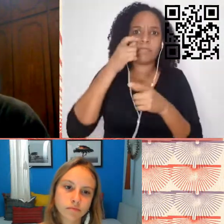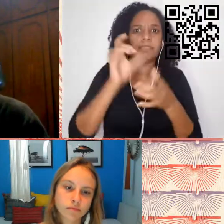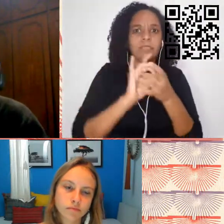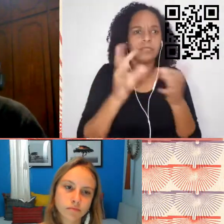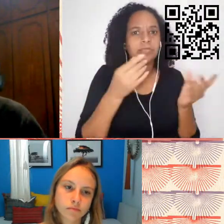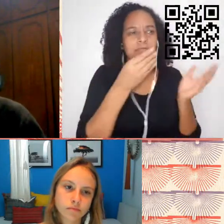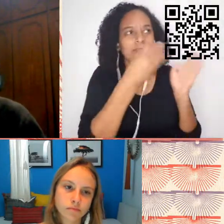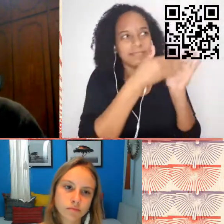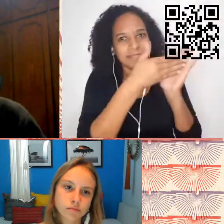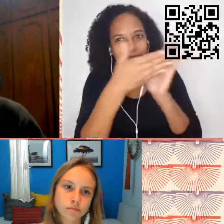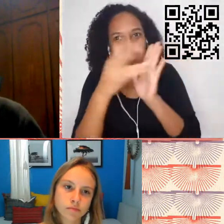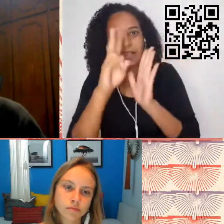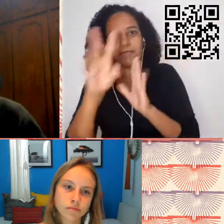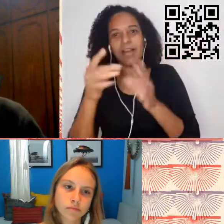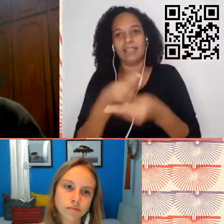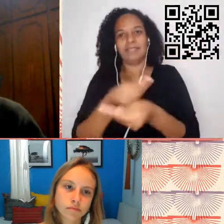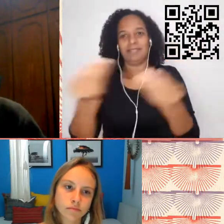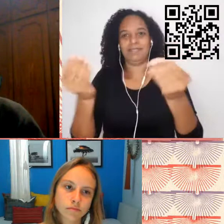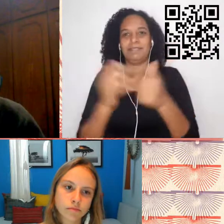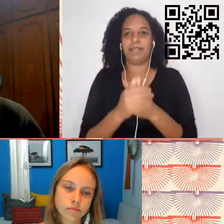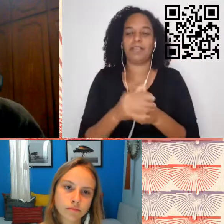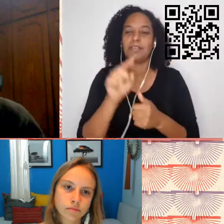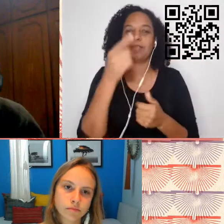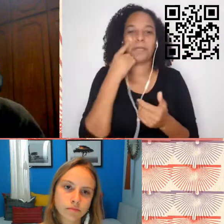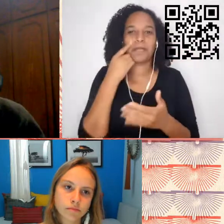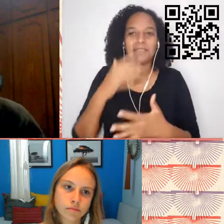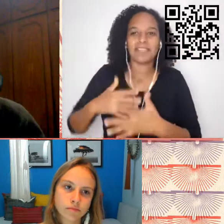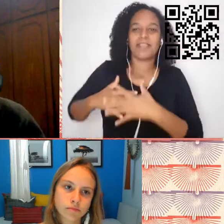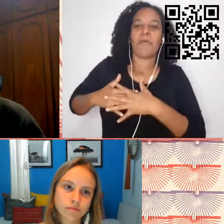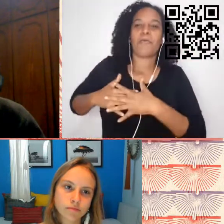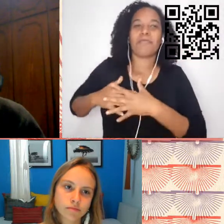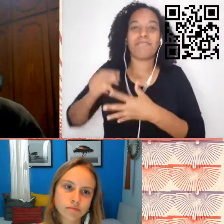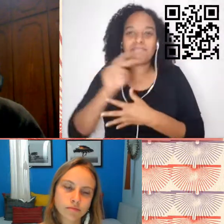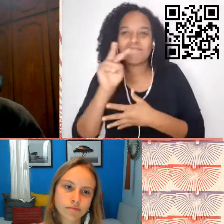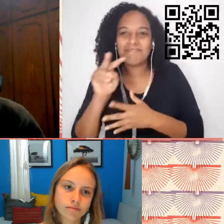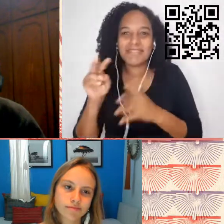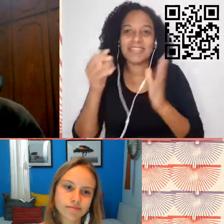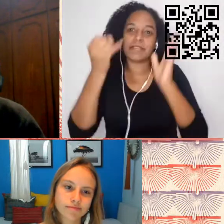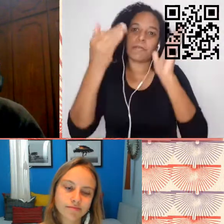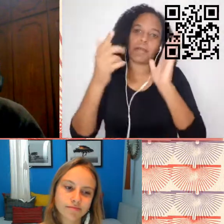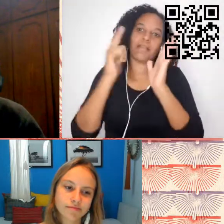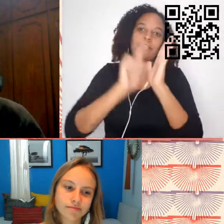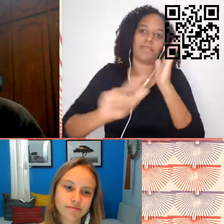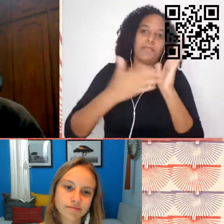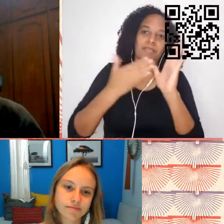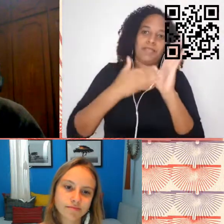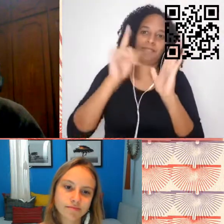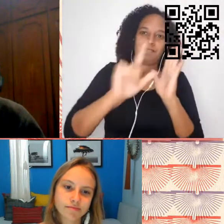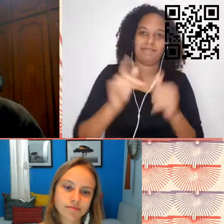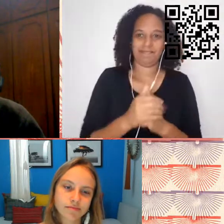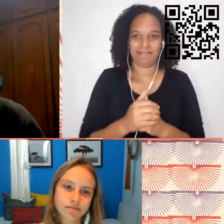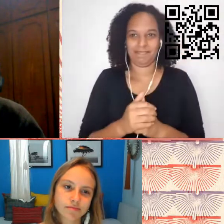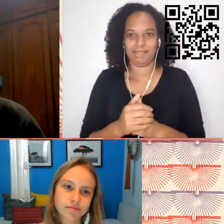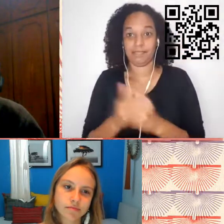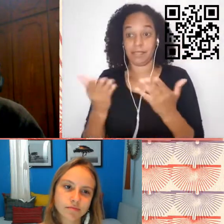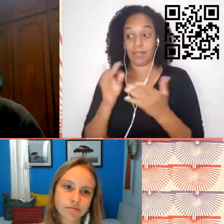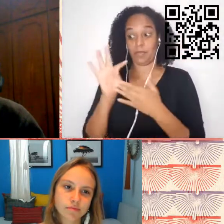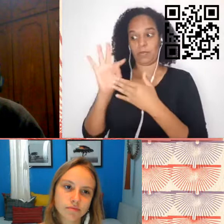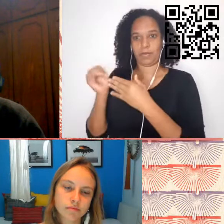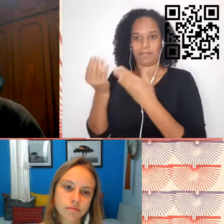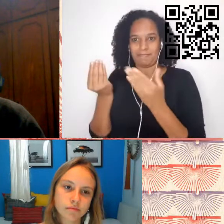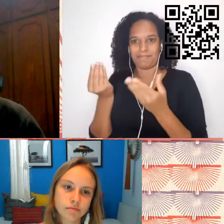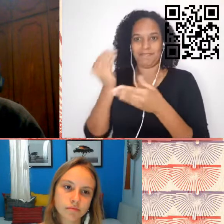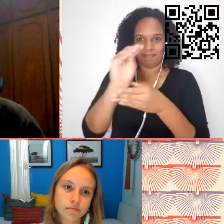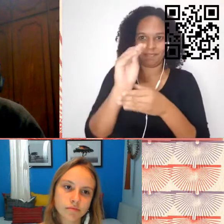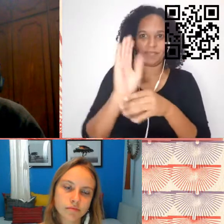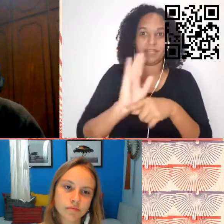gente dar uma aquecida aí no coração para falar de literatura. Vou pedir para o pessoal da TI soltar para